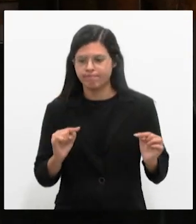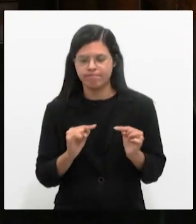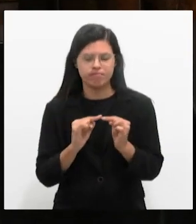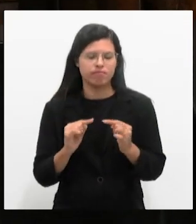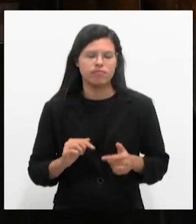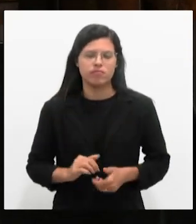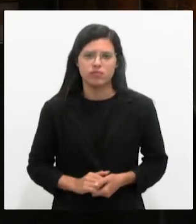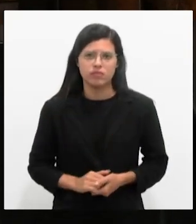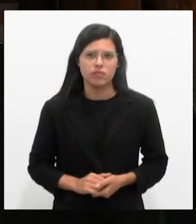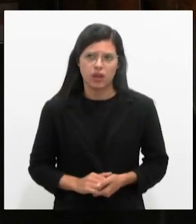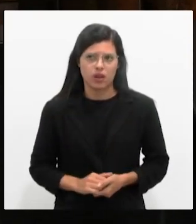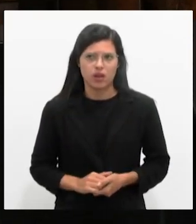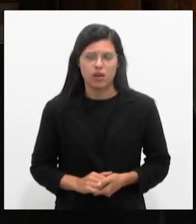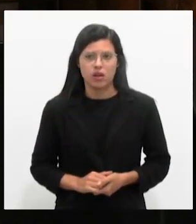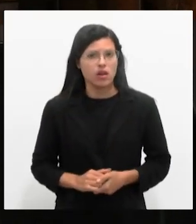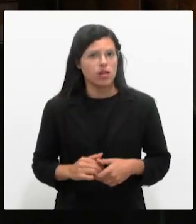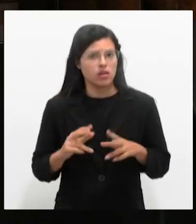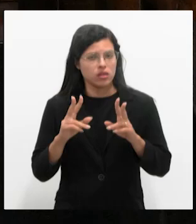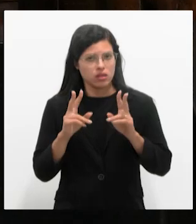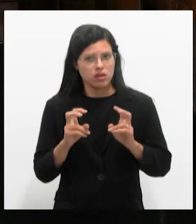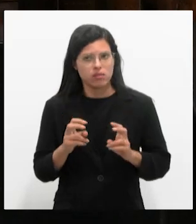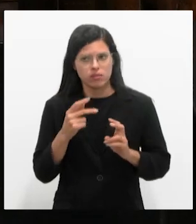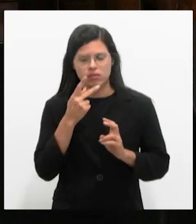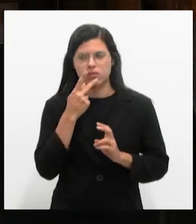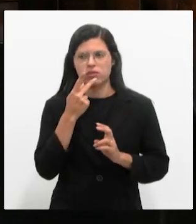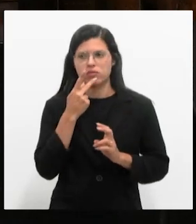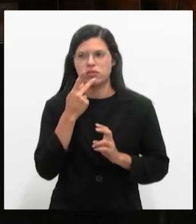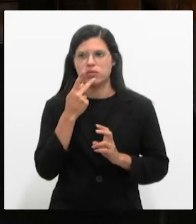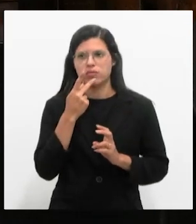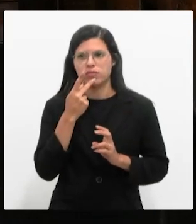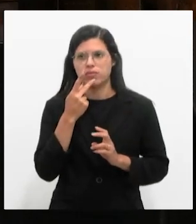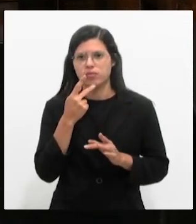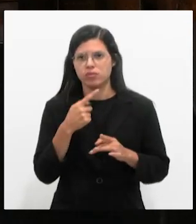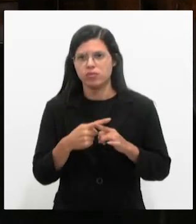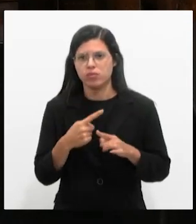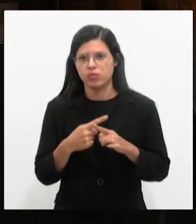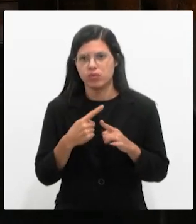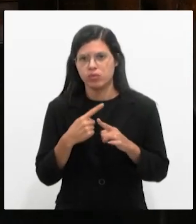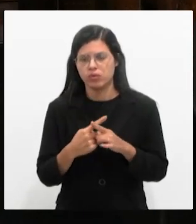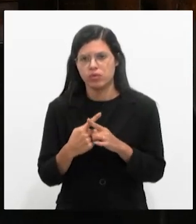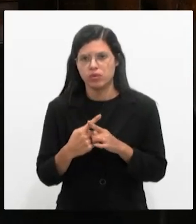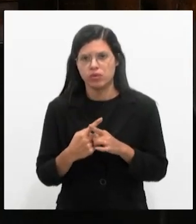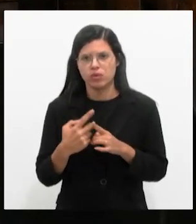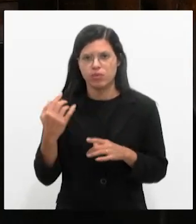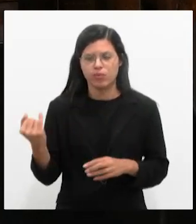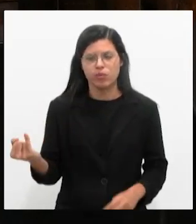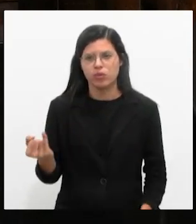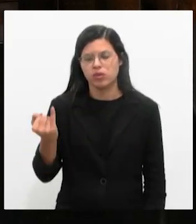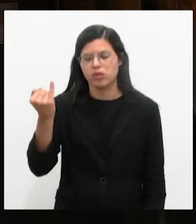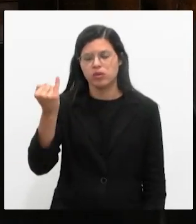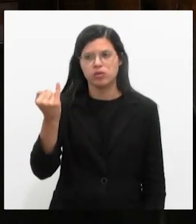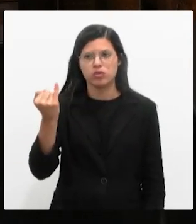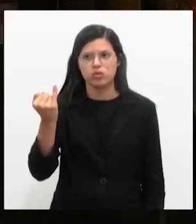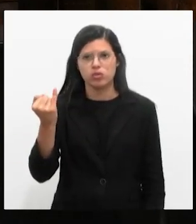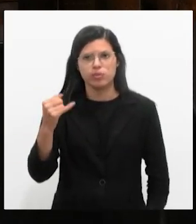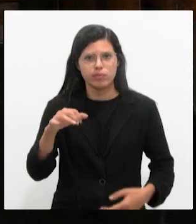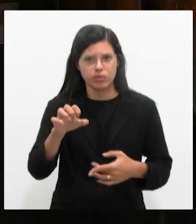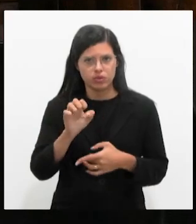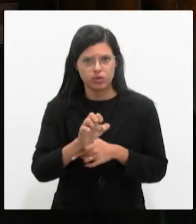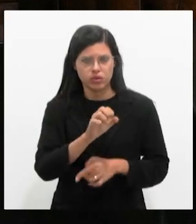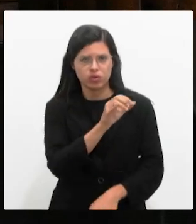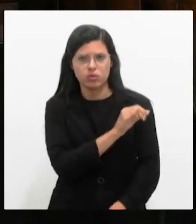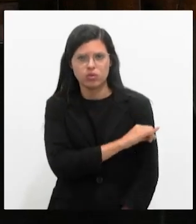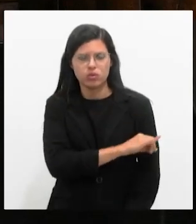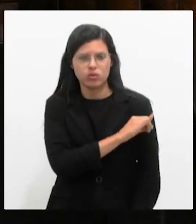Então, estou trazendo esse tema, porque esse é um tema também importante para o Estado do Rio